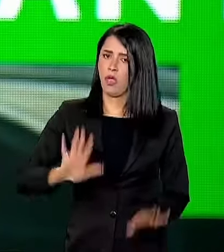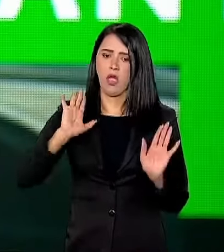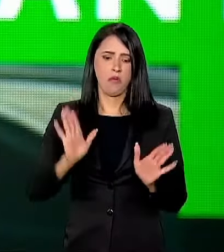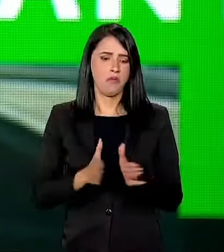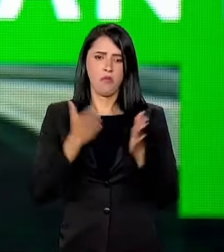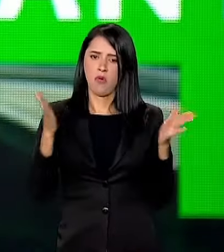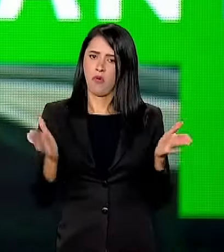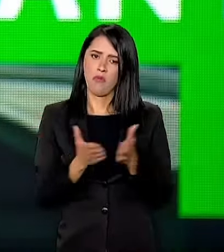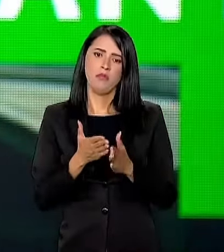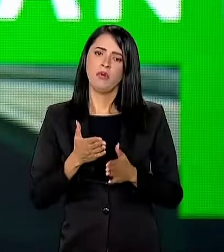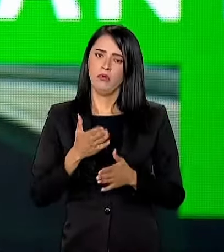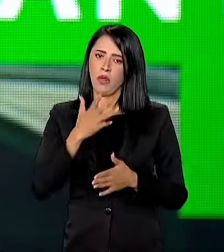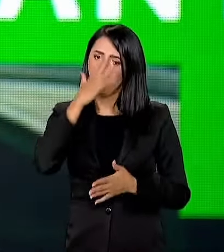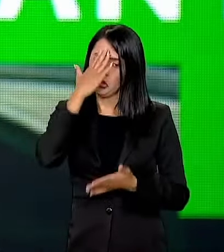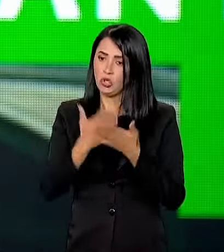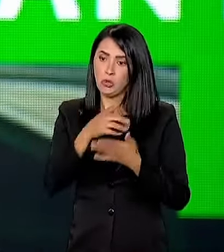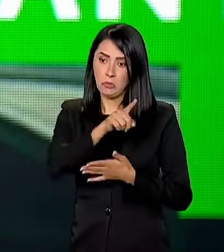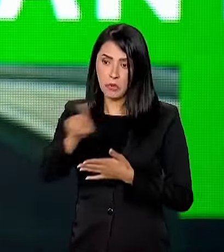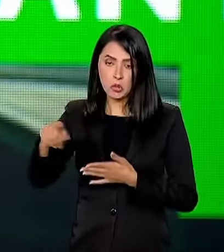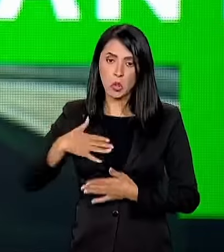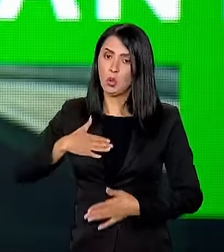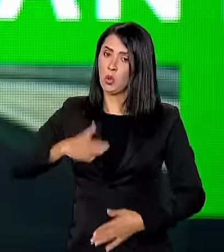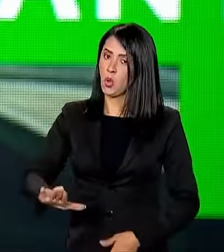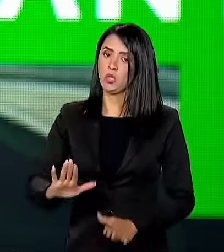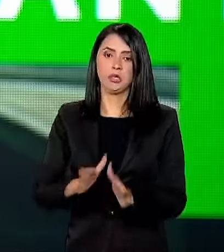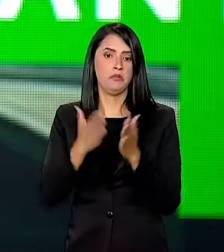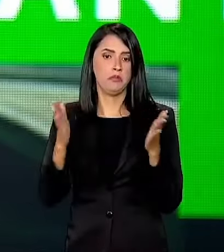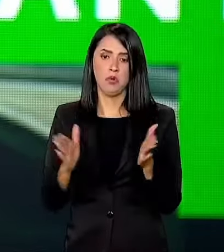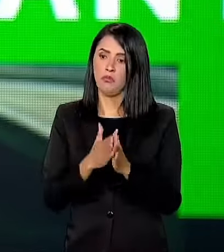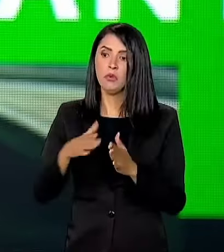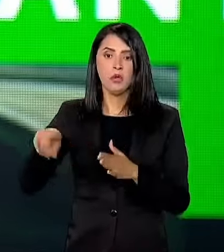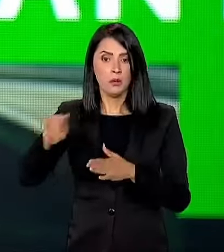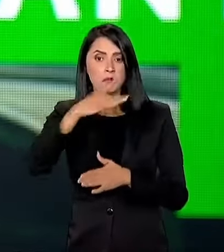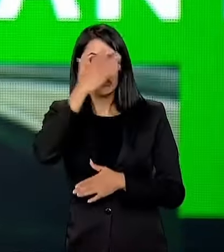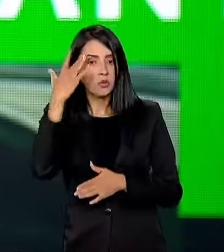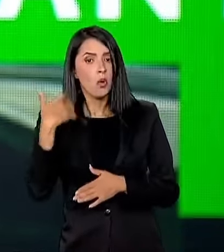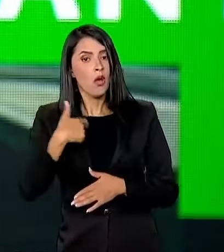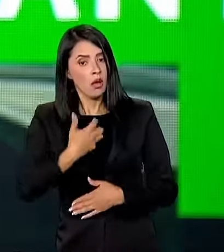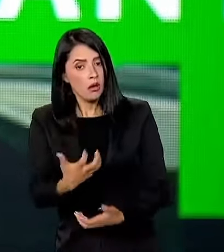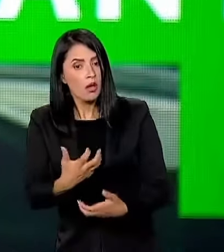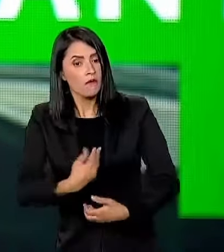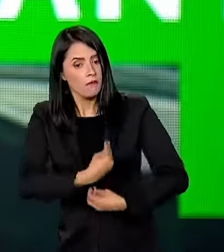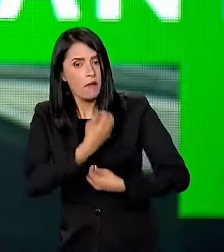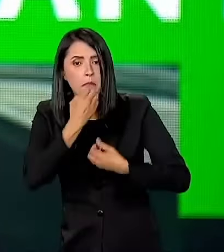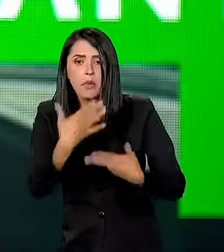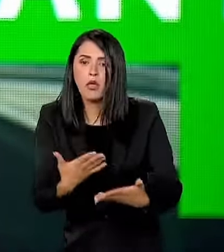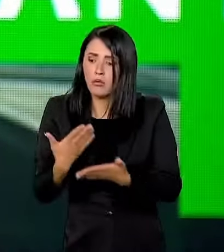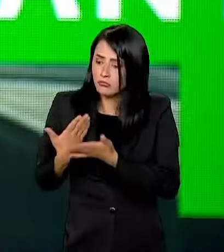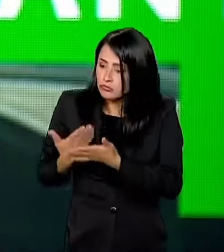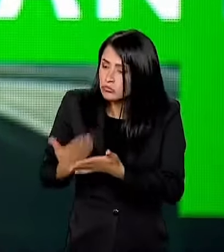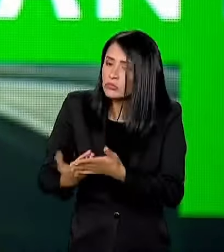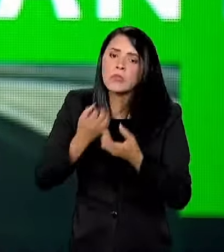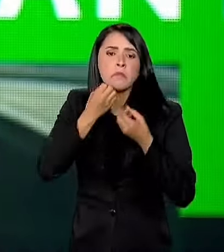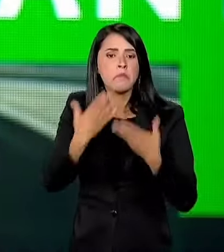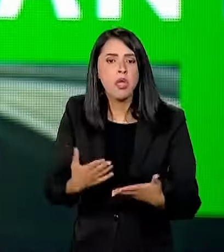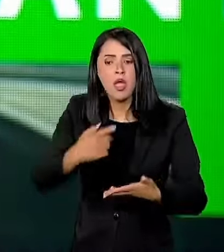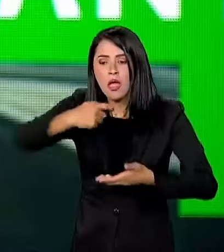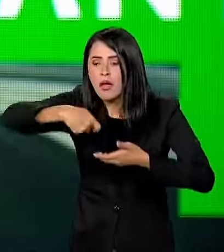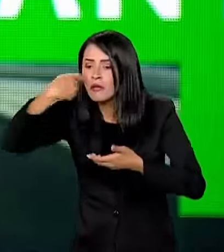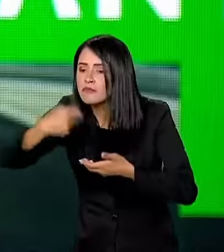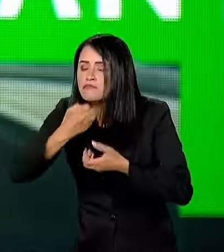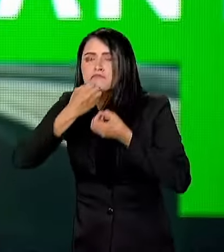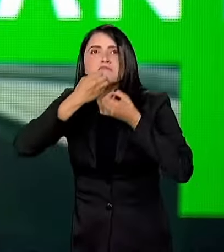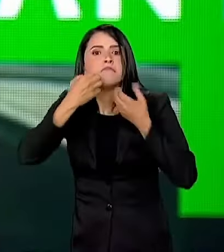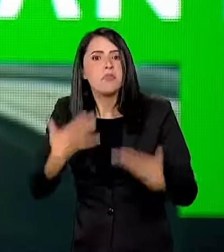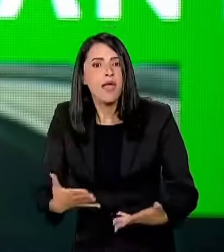ninguém gosta de ser pobre. Todo mundo quer viver bem. Todo mundo quer estudar bem. Todo mundo quer comer bem.